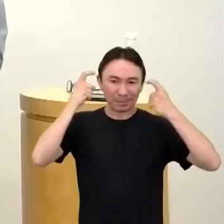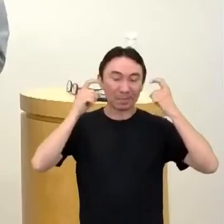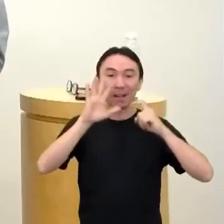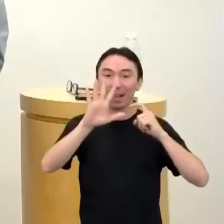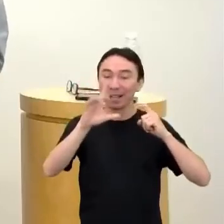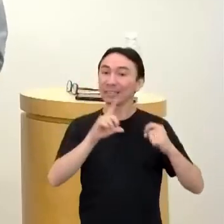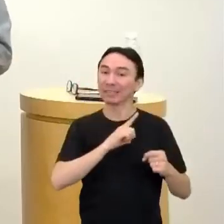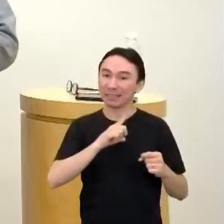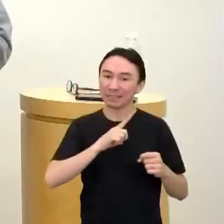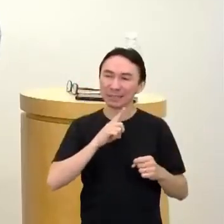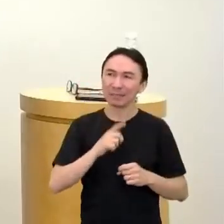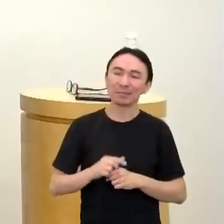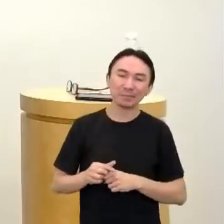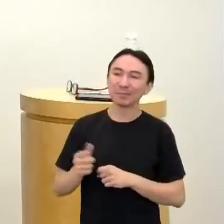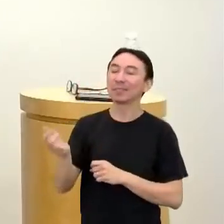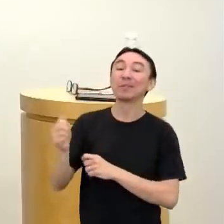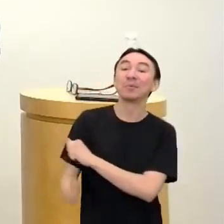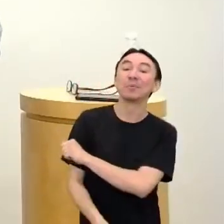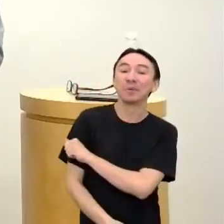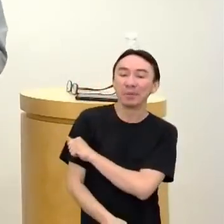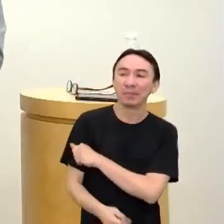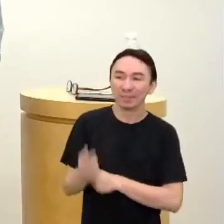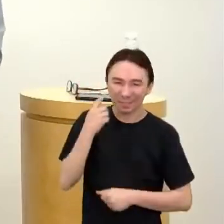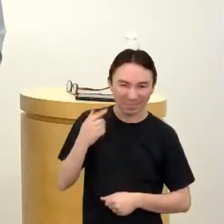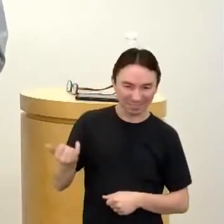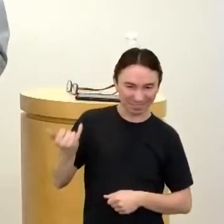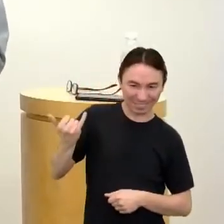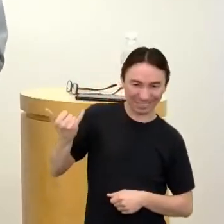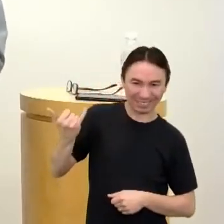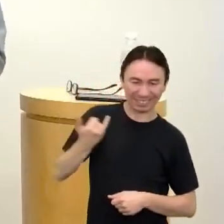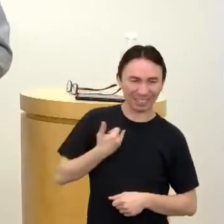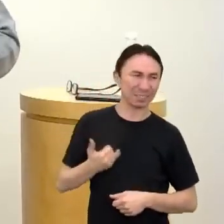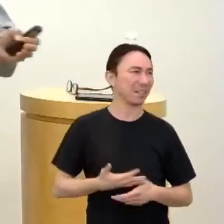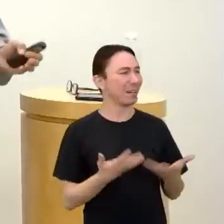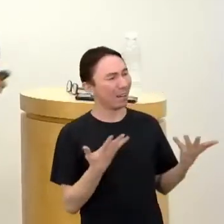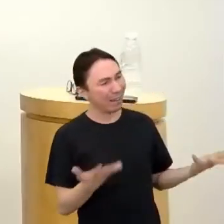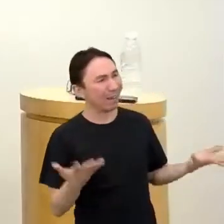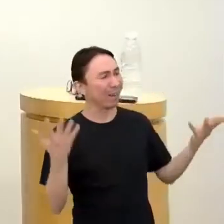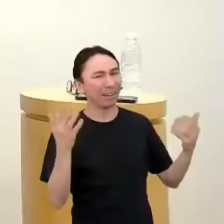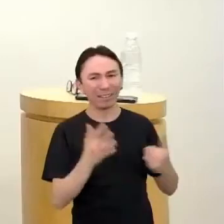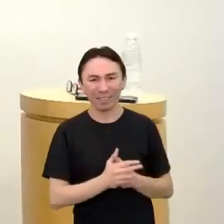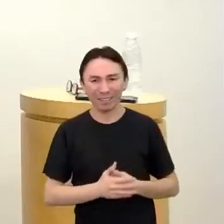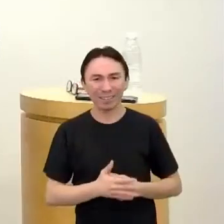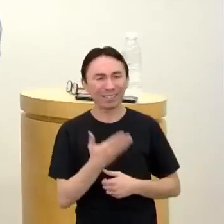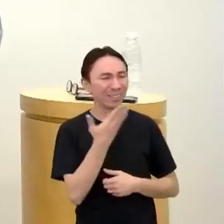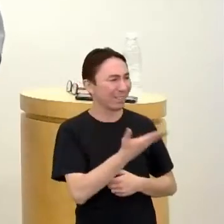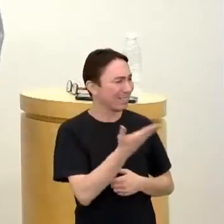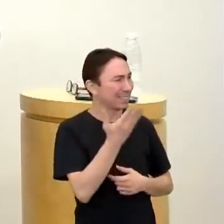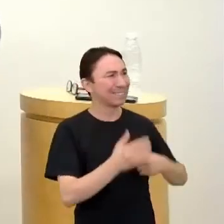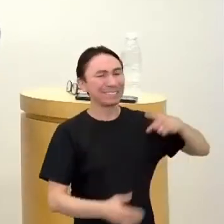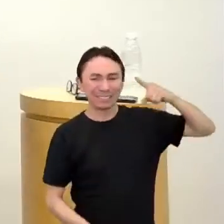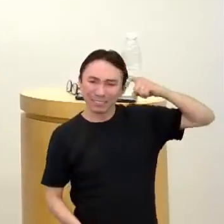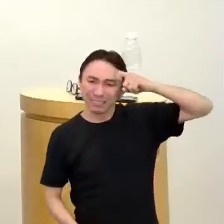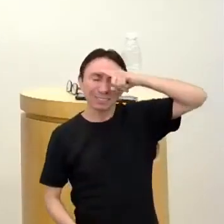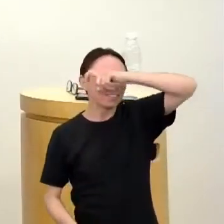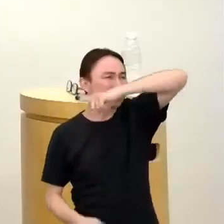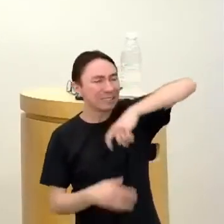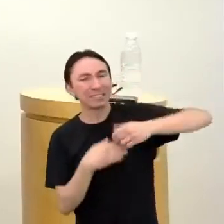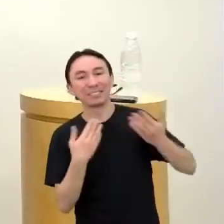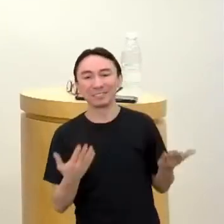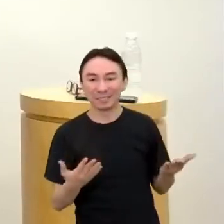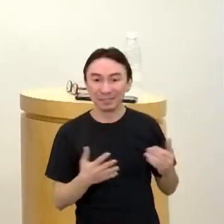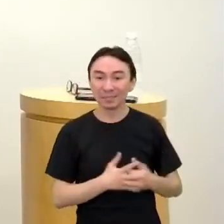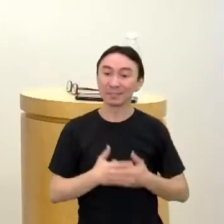dos meus alunos, eles diziam assim, pô, professor, quando a gente mudava, trabalhava uma questão mais complexa, eles diziam, ah, professor, mas isso aí é muito difícil e tal. Aí eu dizia assim,